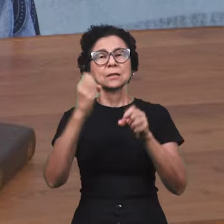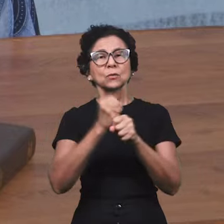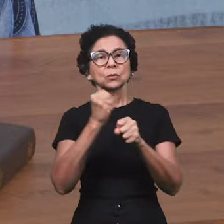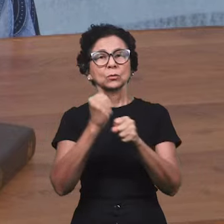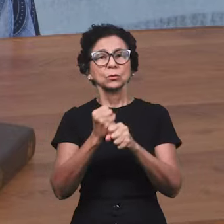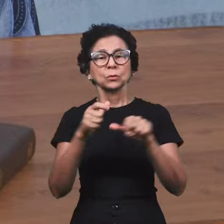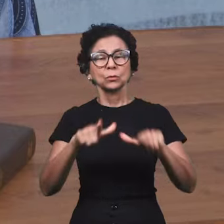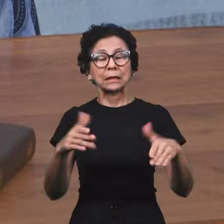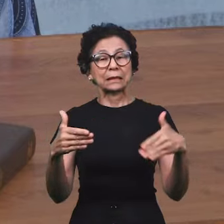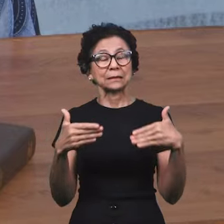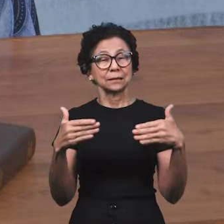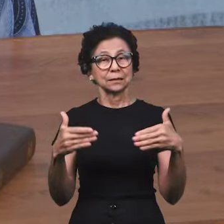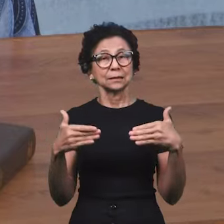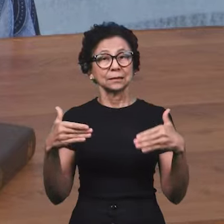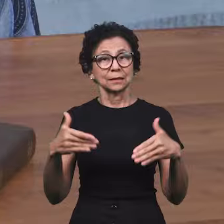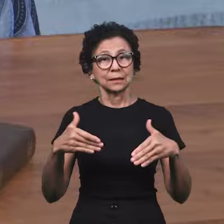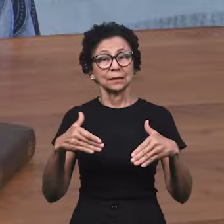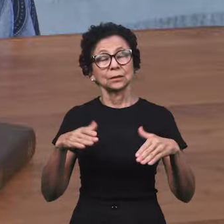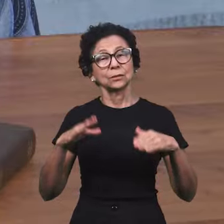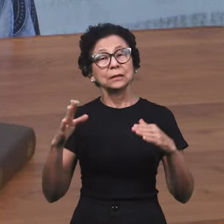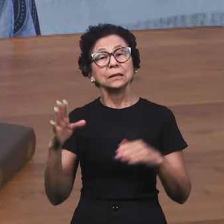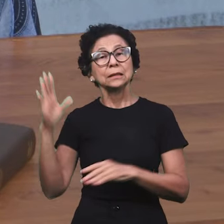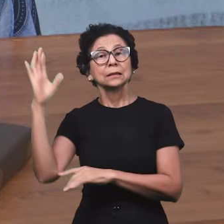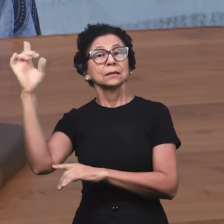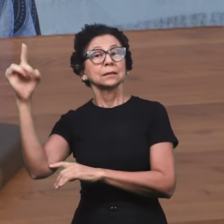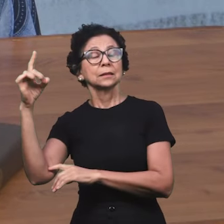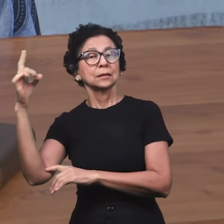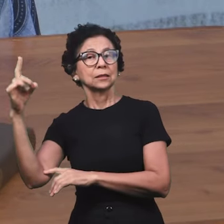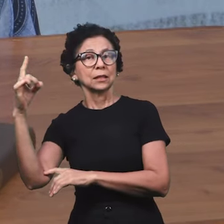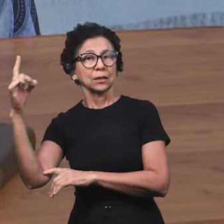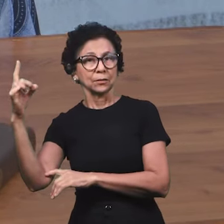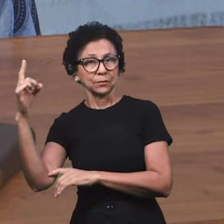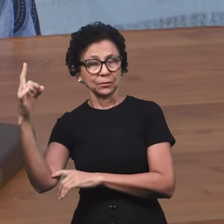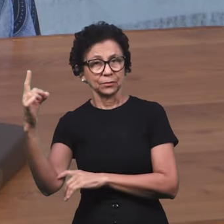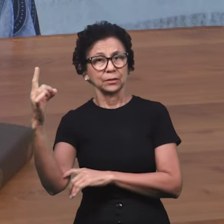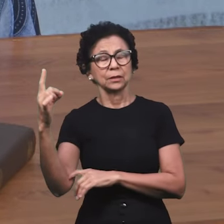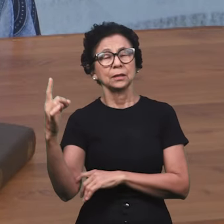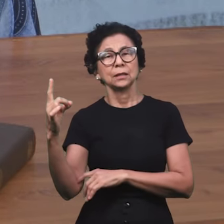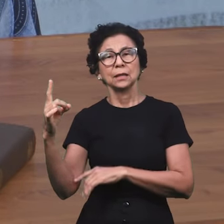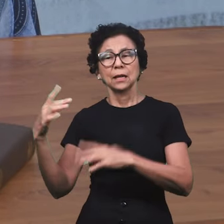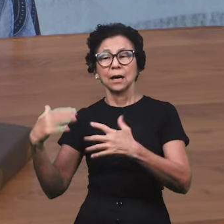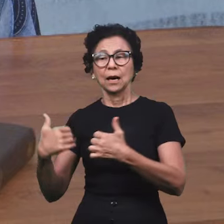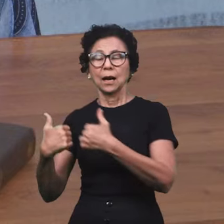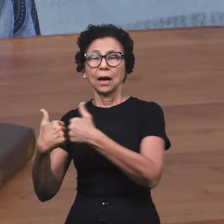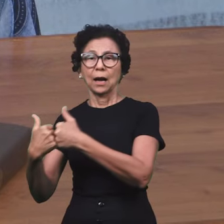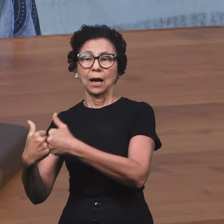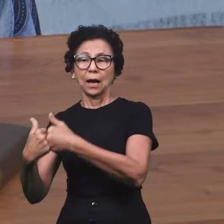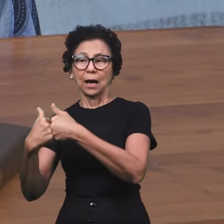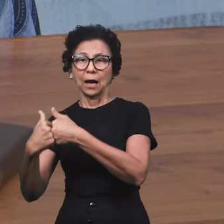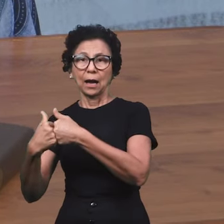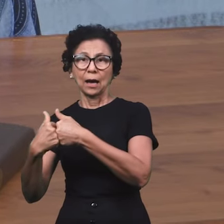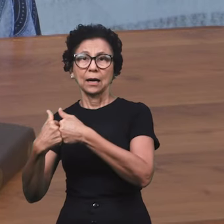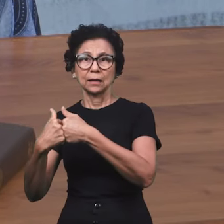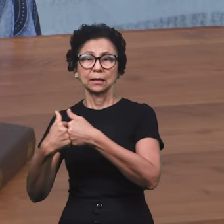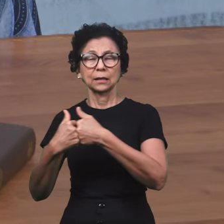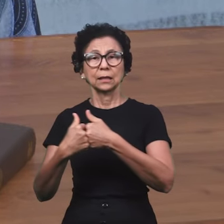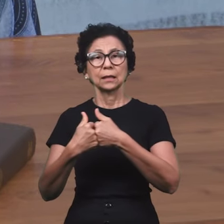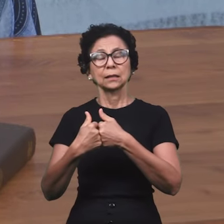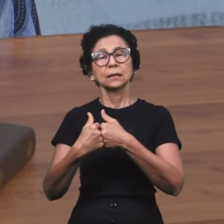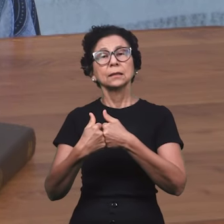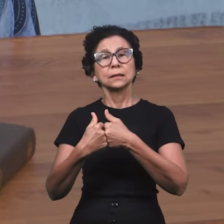Davi tinha feito subir a arca de Deus de Quiriate-Jearim ao lugar que Davi lhe